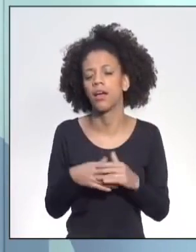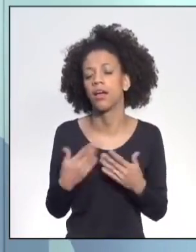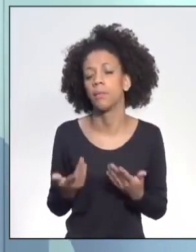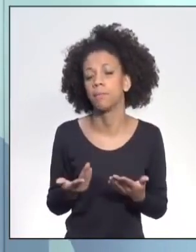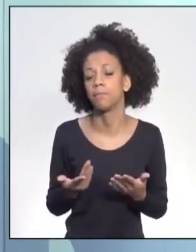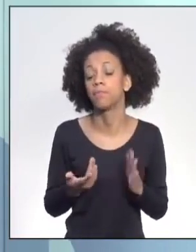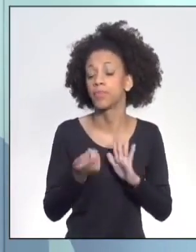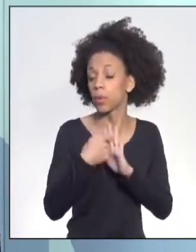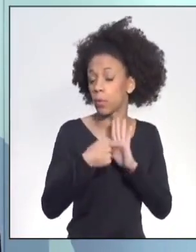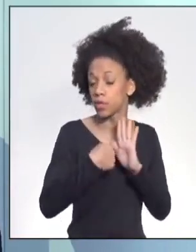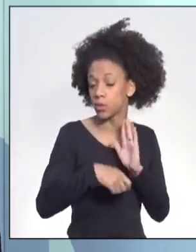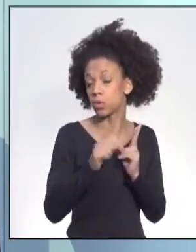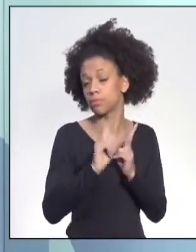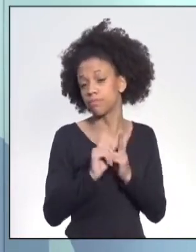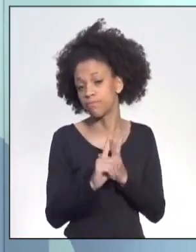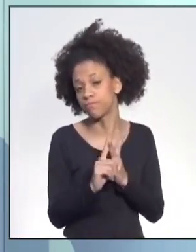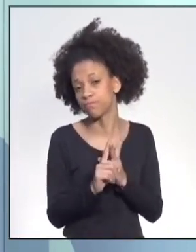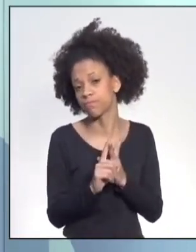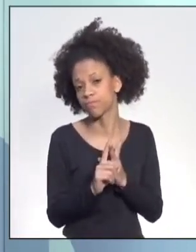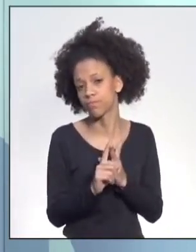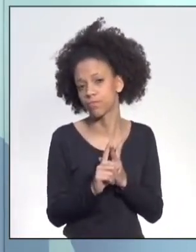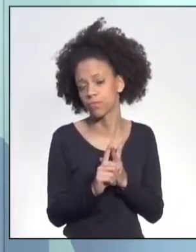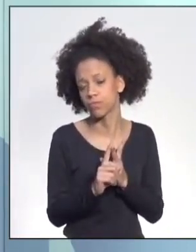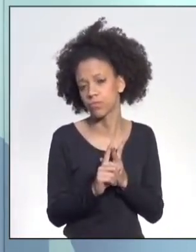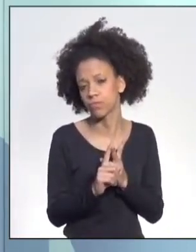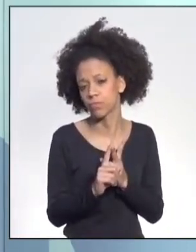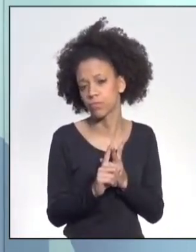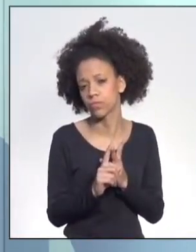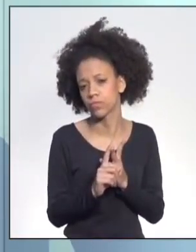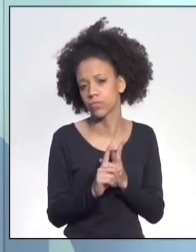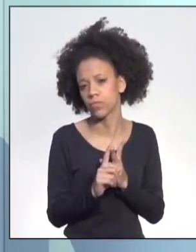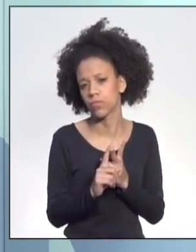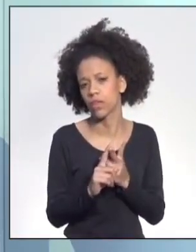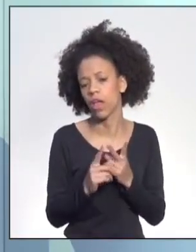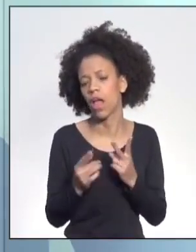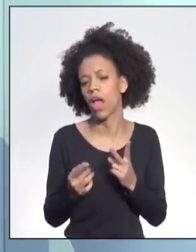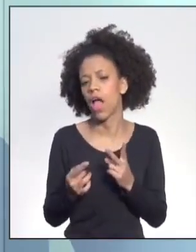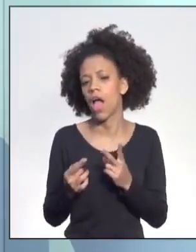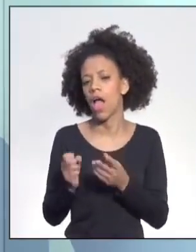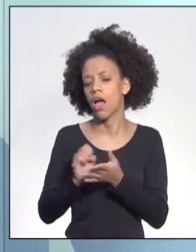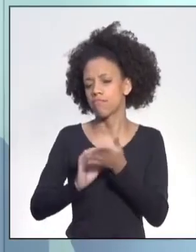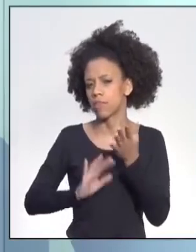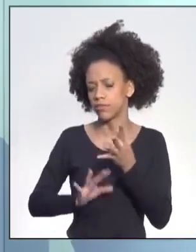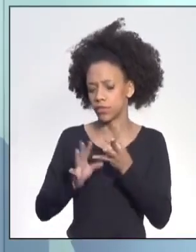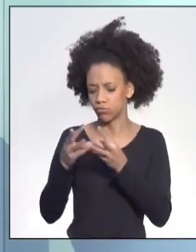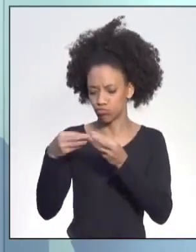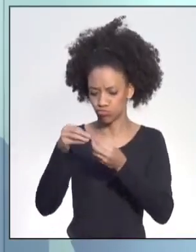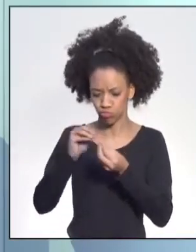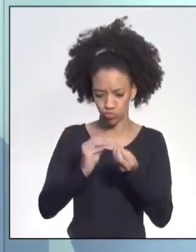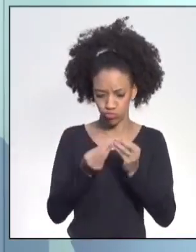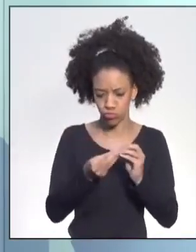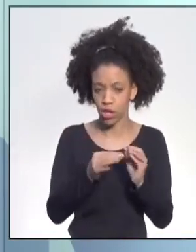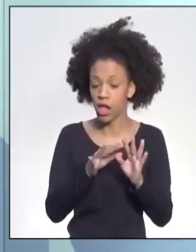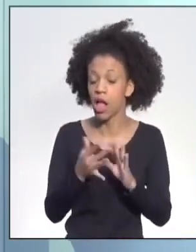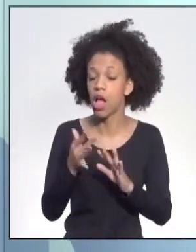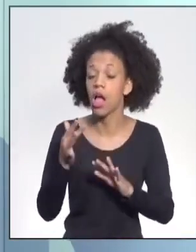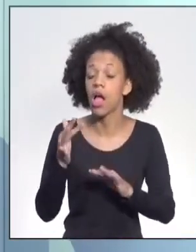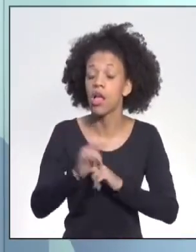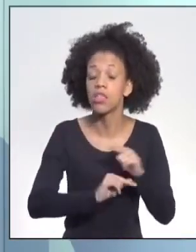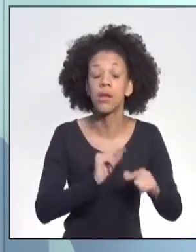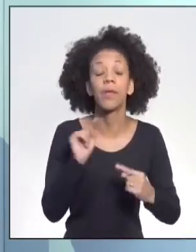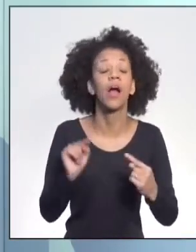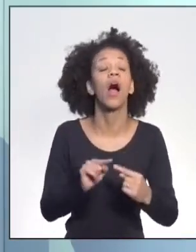seja com a escrita ou seja com as tarefas cuneiformes, nós iremos trabalhar os